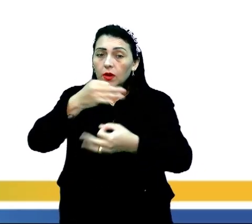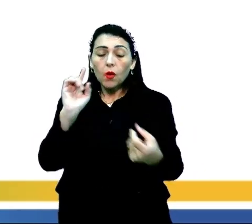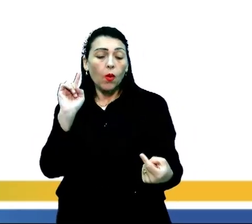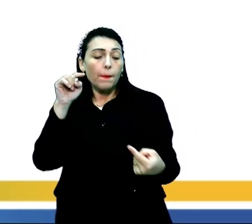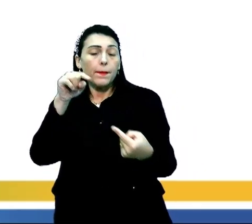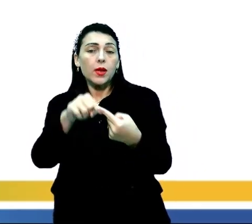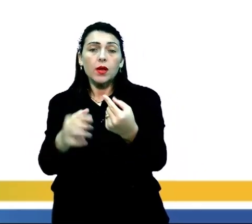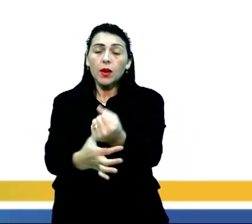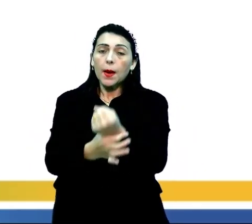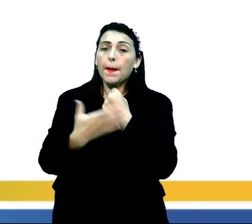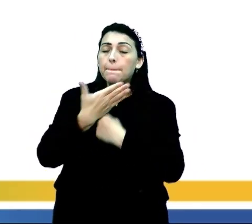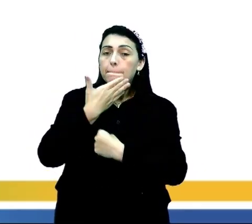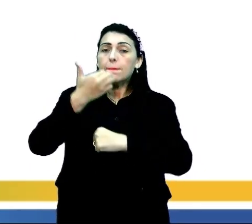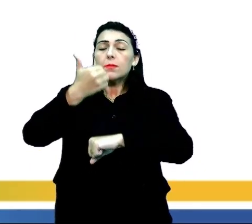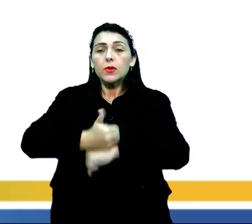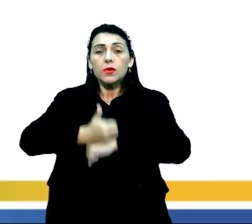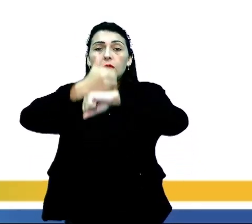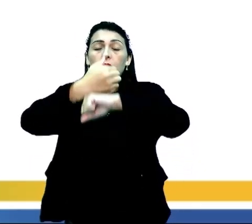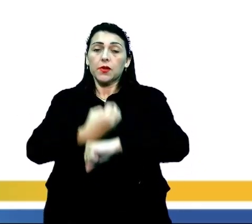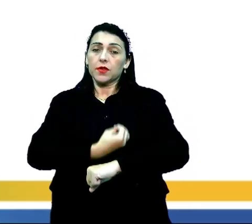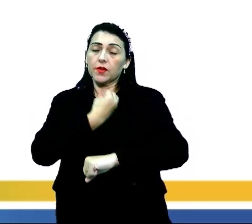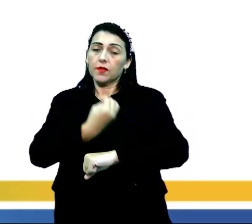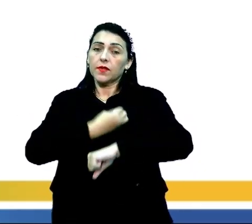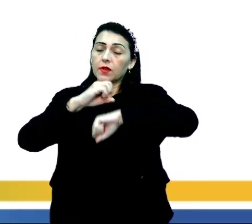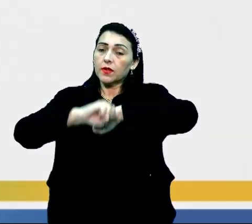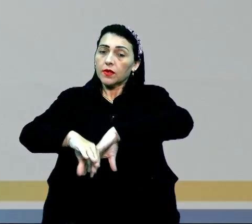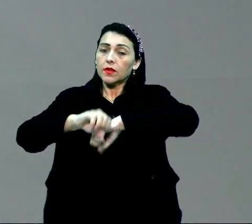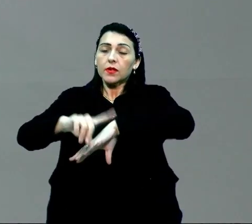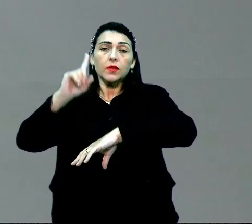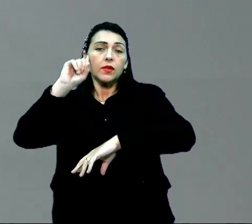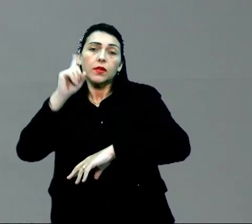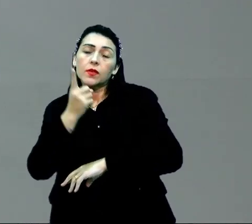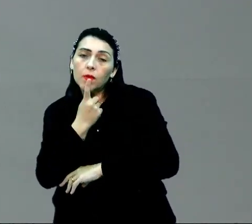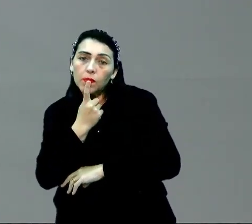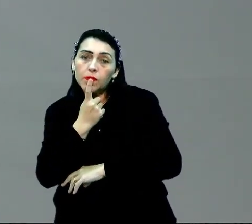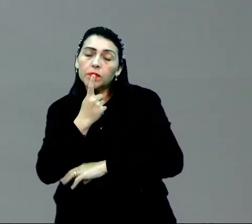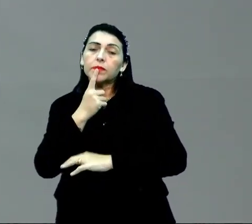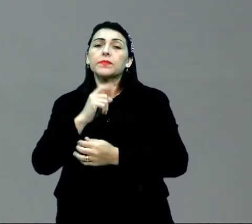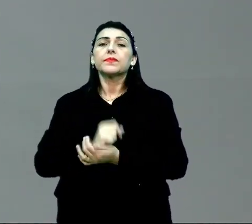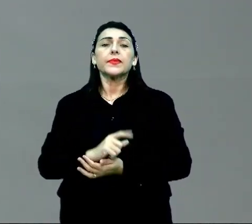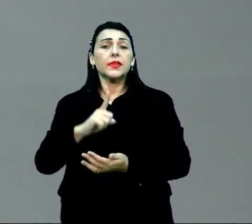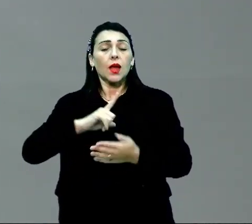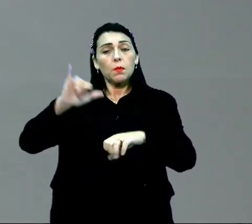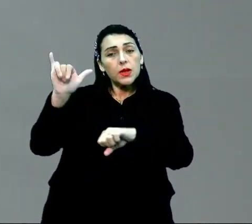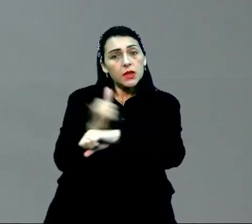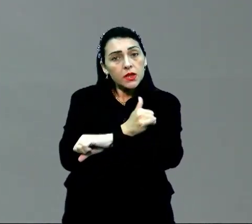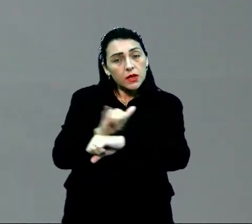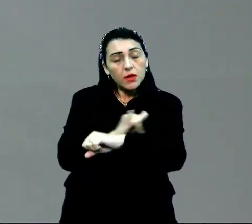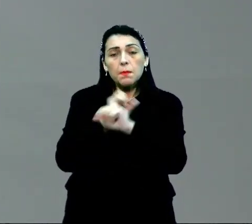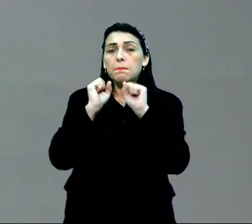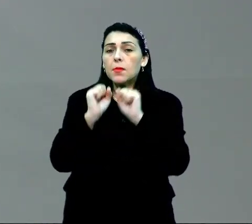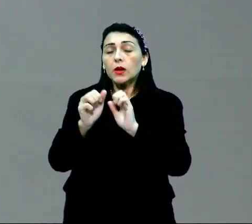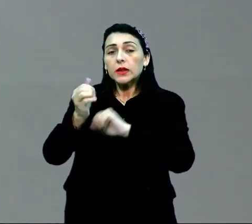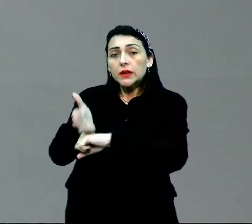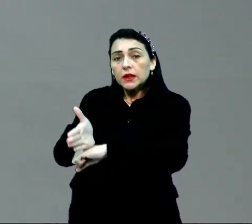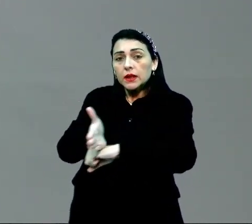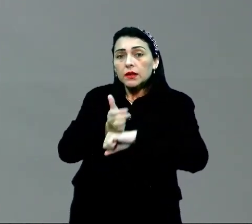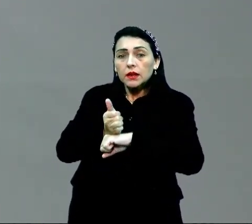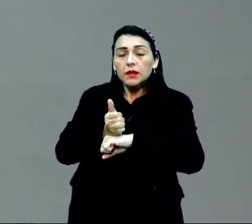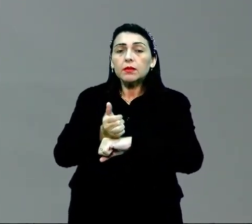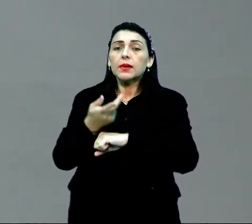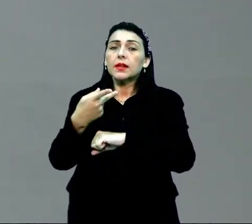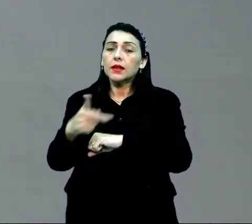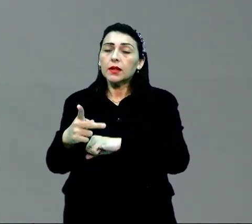de garantir uma melhor qualidade de vida aos deficientes auditivos. Tem umas estratégias que você pode antecipar a